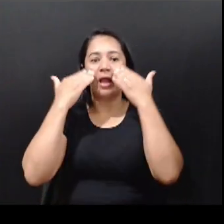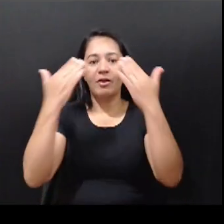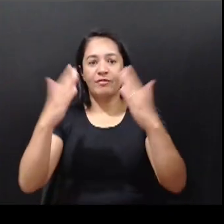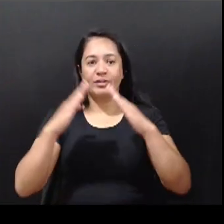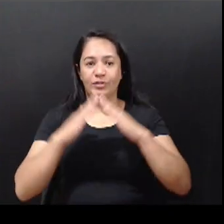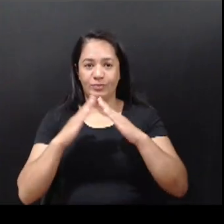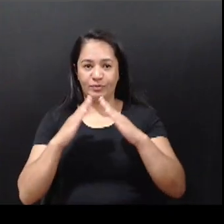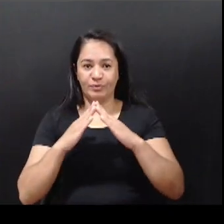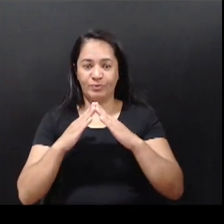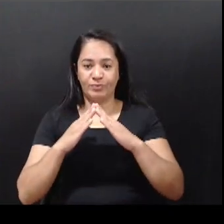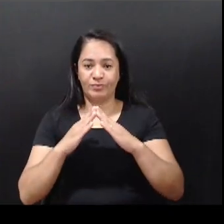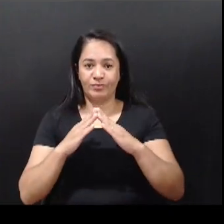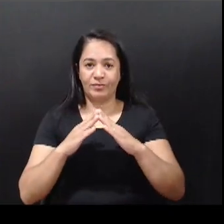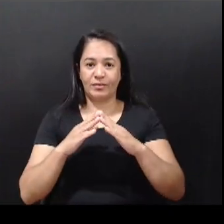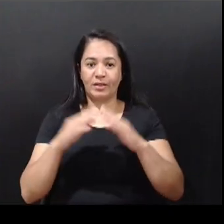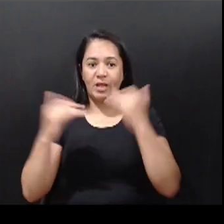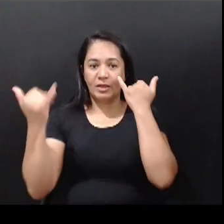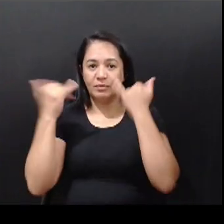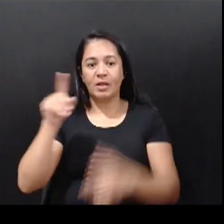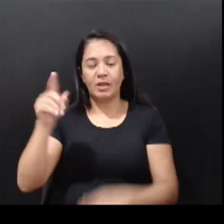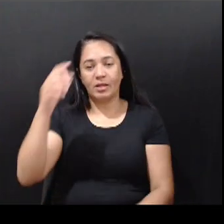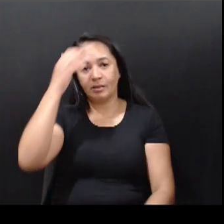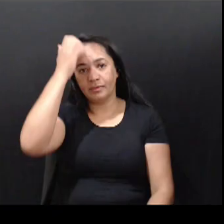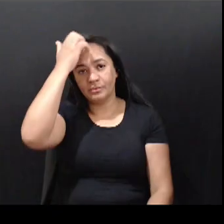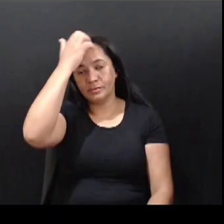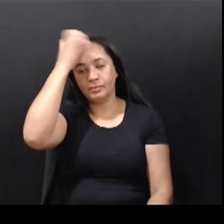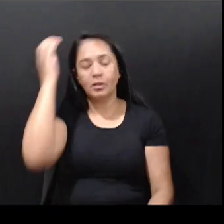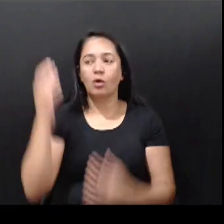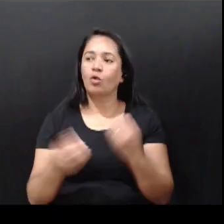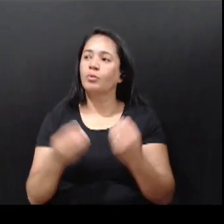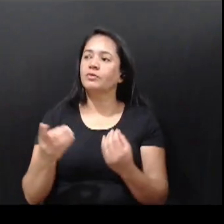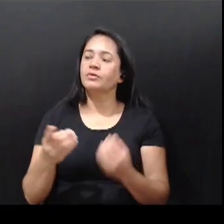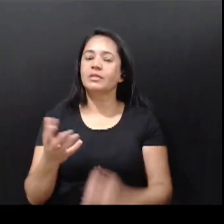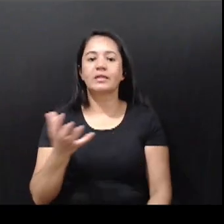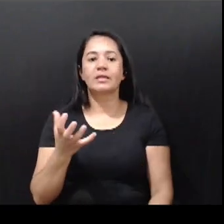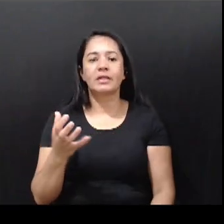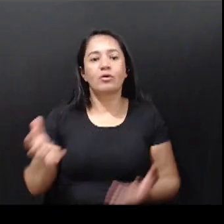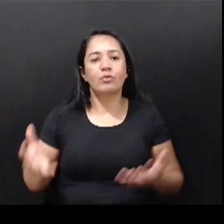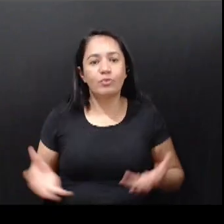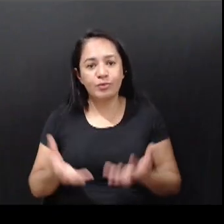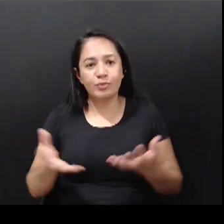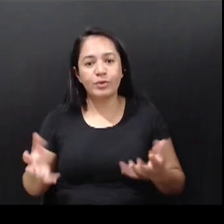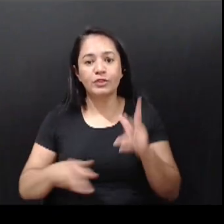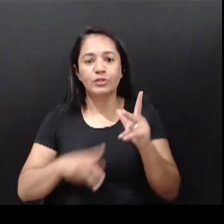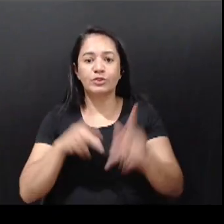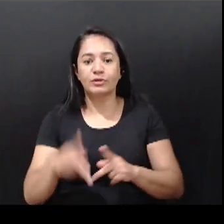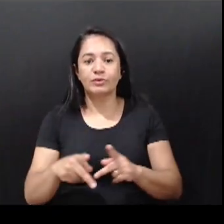essas informações lá. De que forma vocês pretendem, então, incentivar a população a participar?